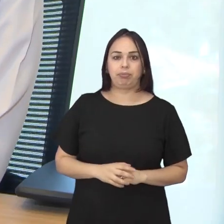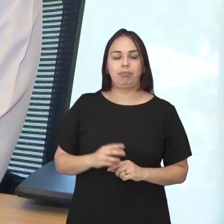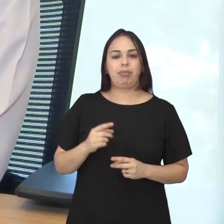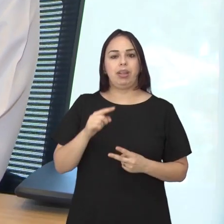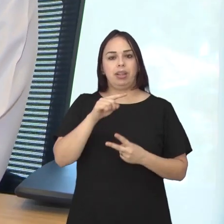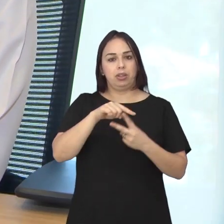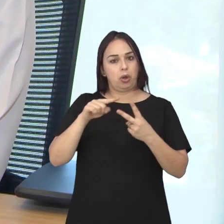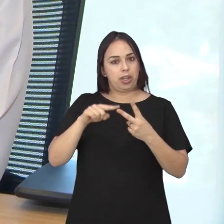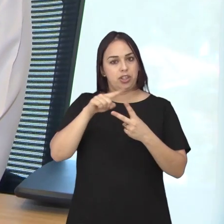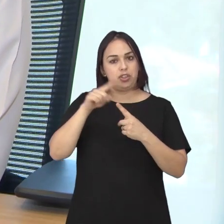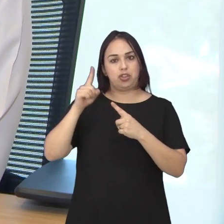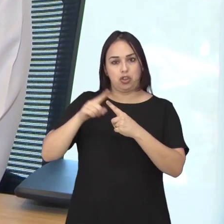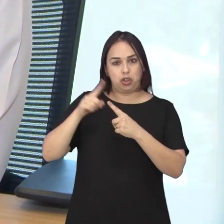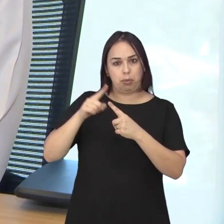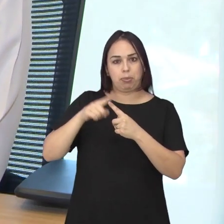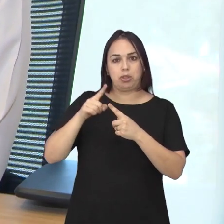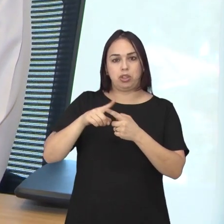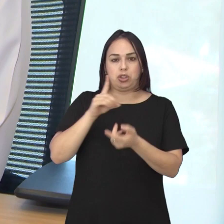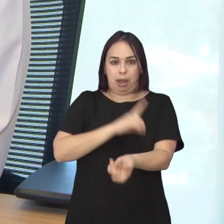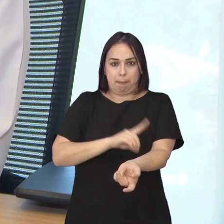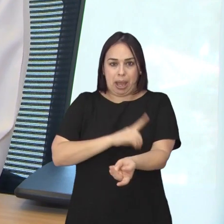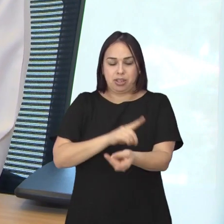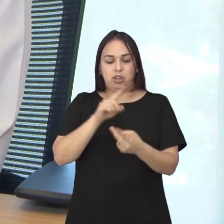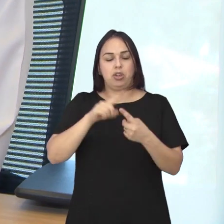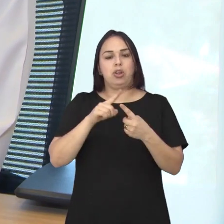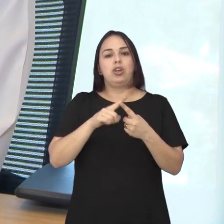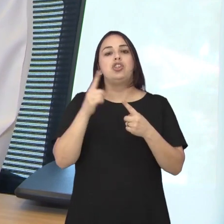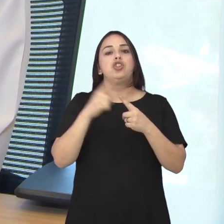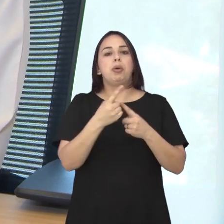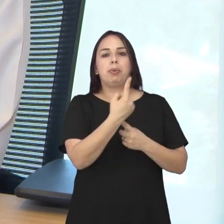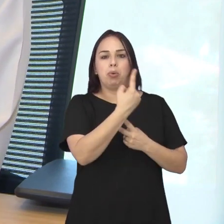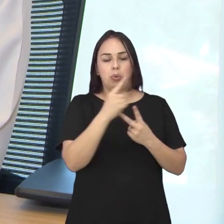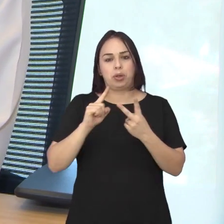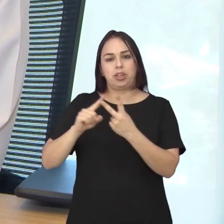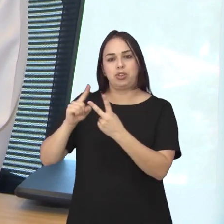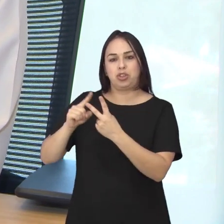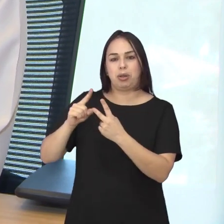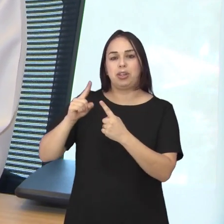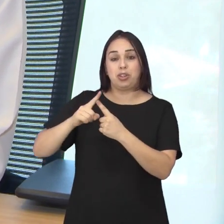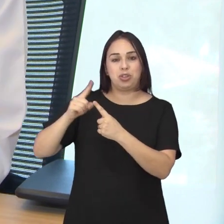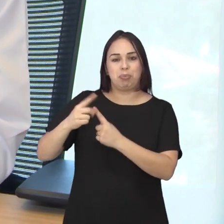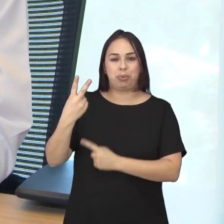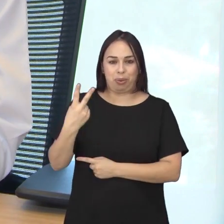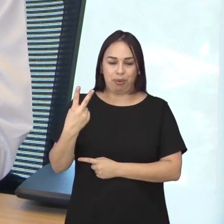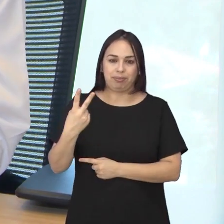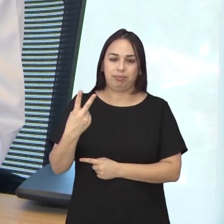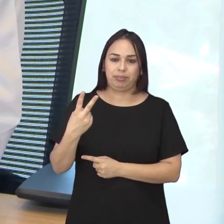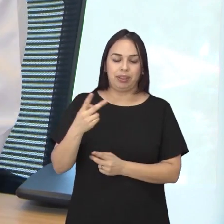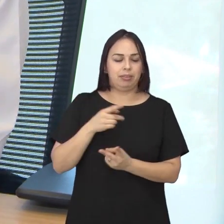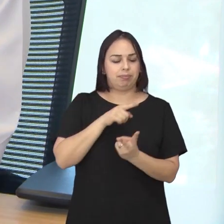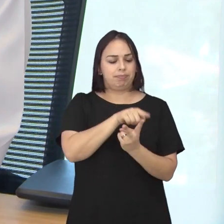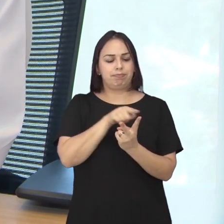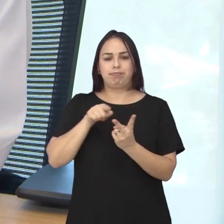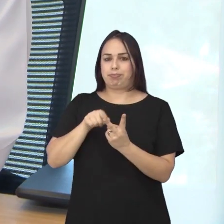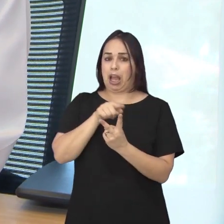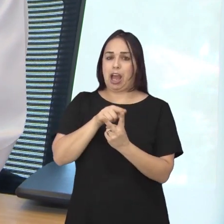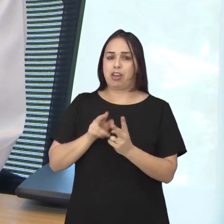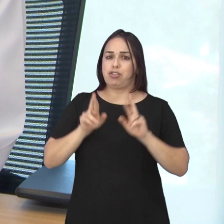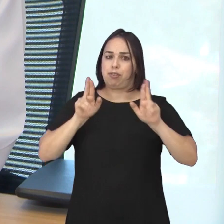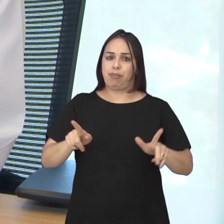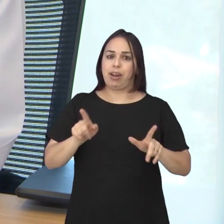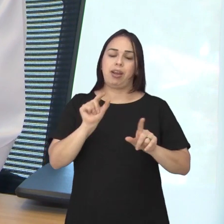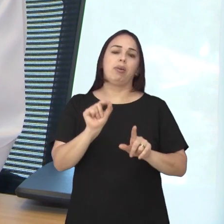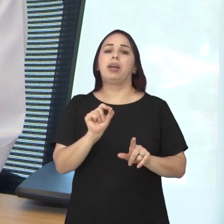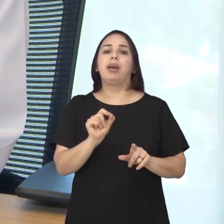Basicamente, existem 2 tipos de diabetes que são os mais comuns, diabetes tipo 1 e o diabetes tipo 2. A diferença do